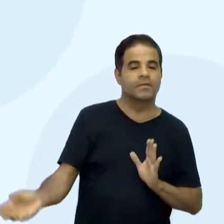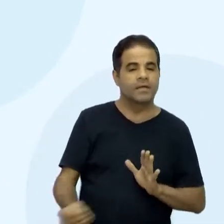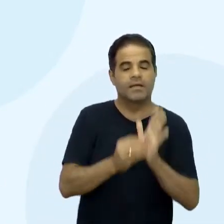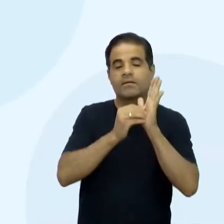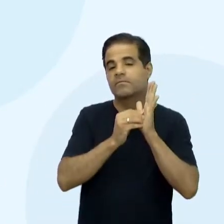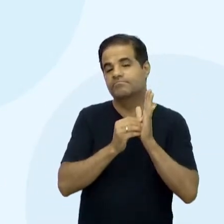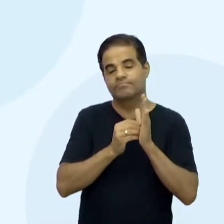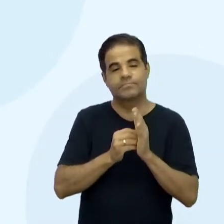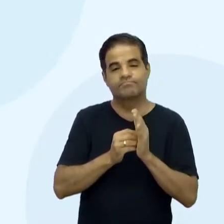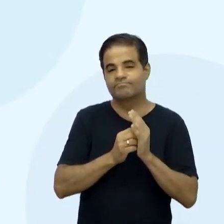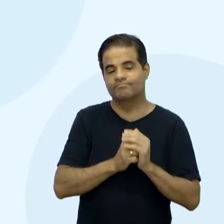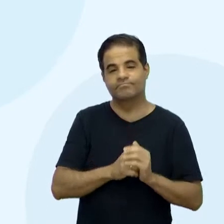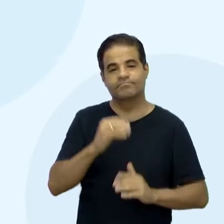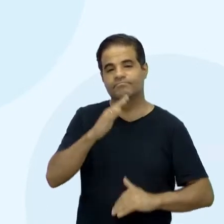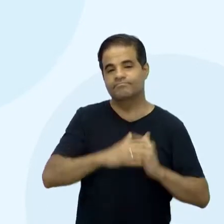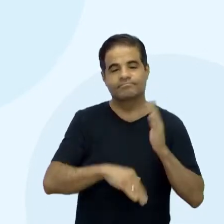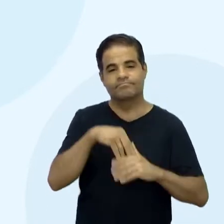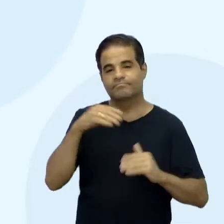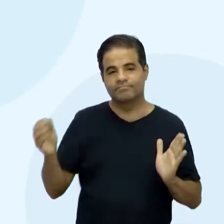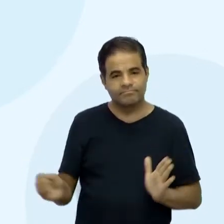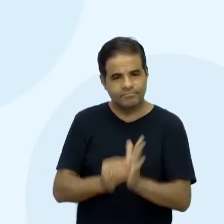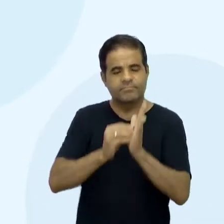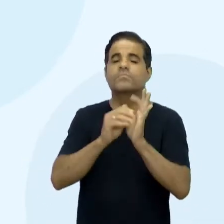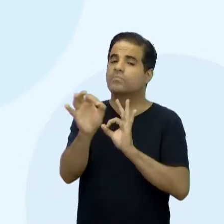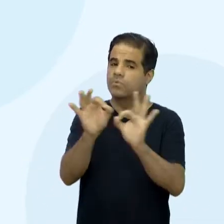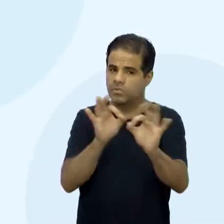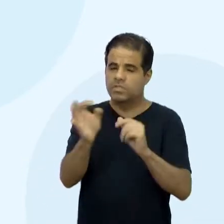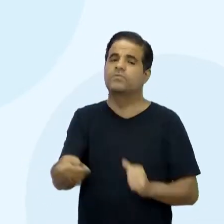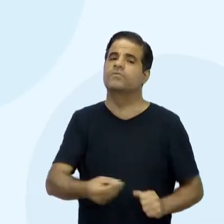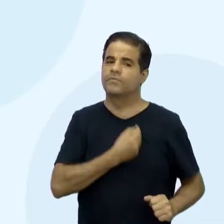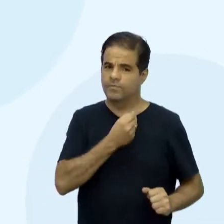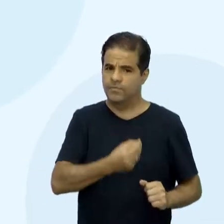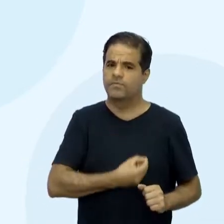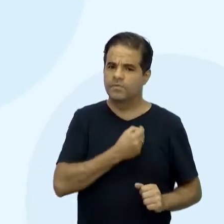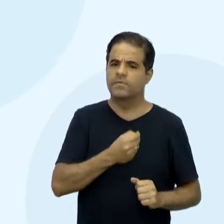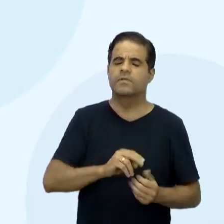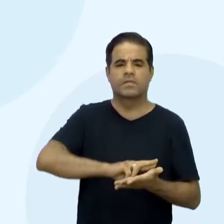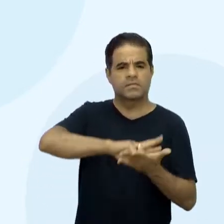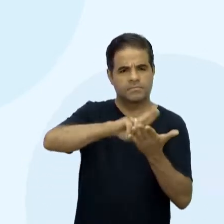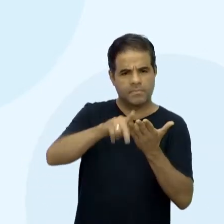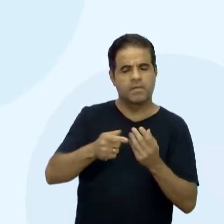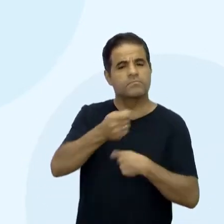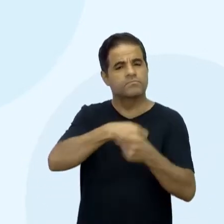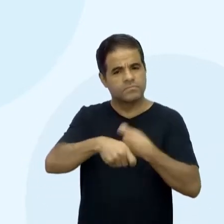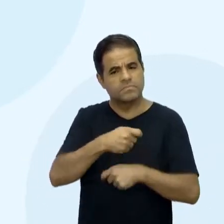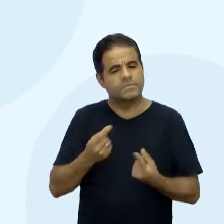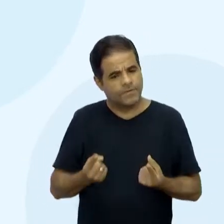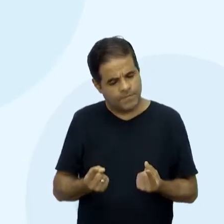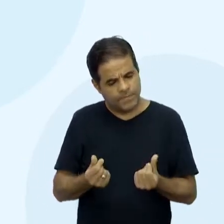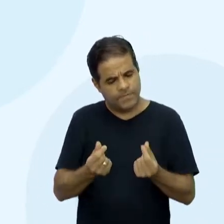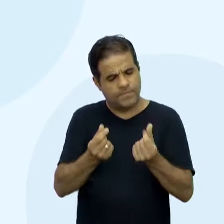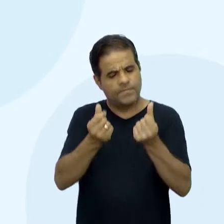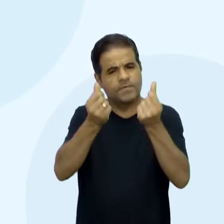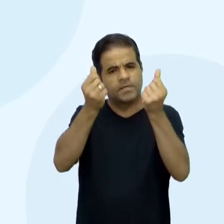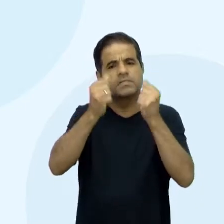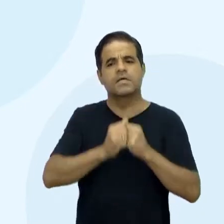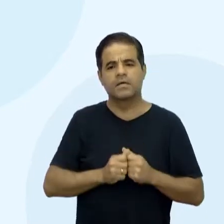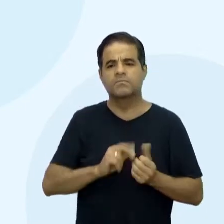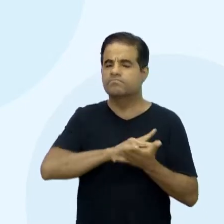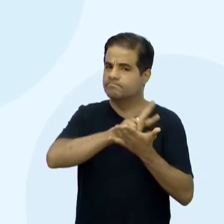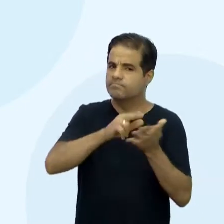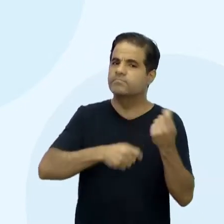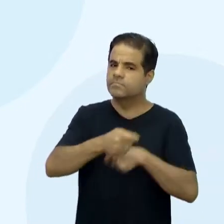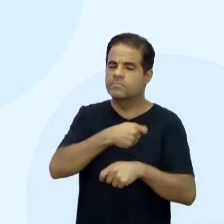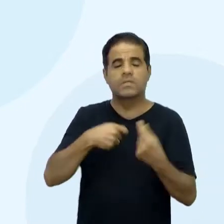posso ser redundante, aí nosso projeto de vida e os aspectos financeiros, e os